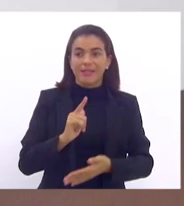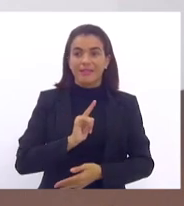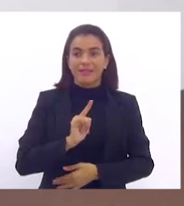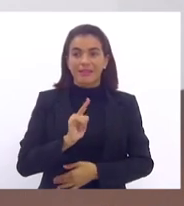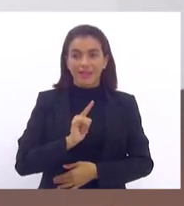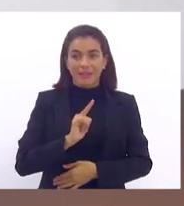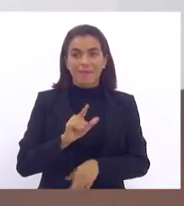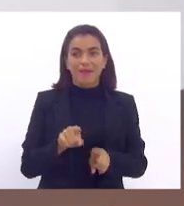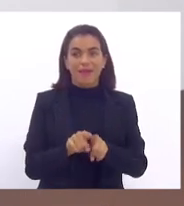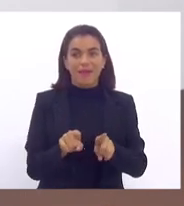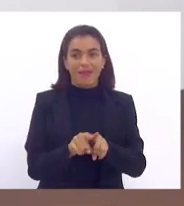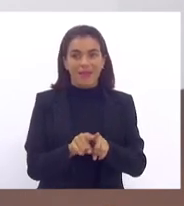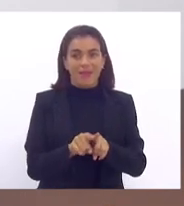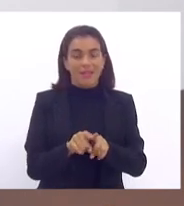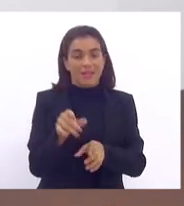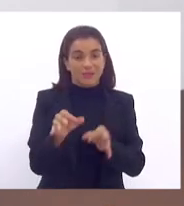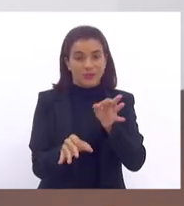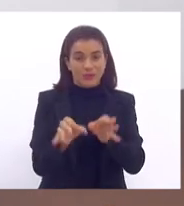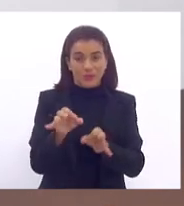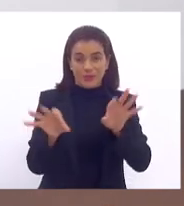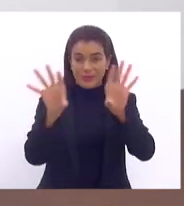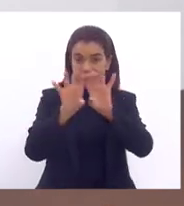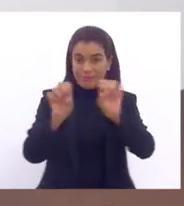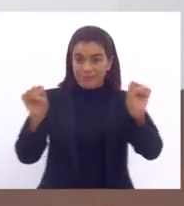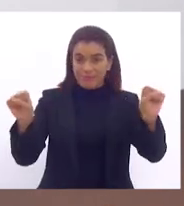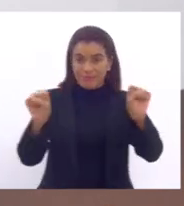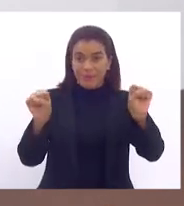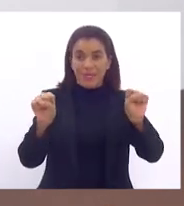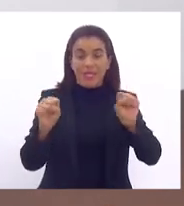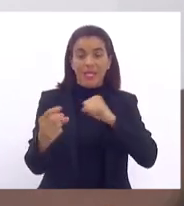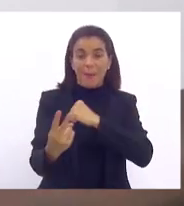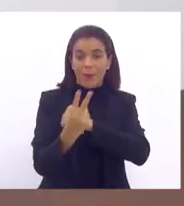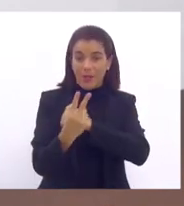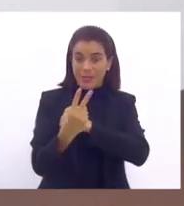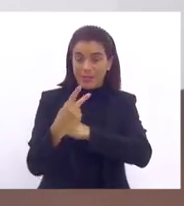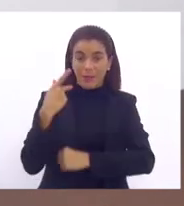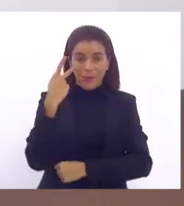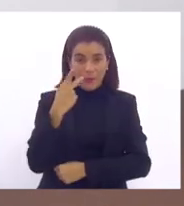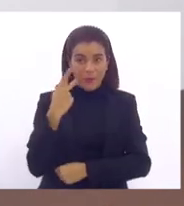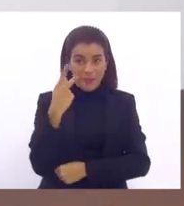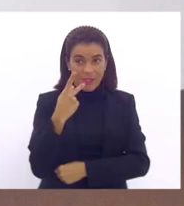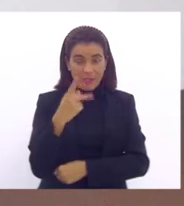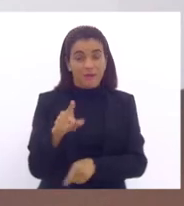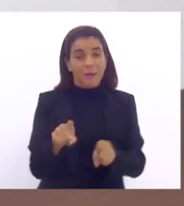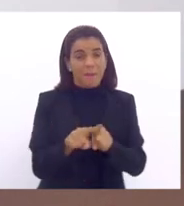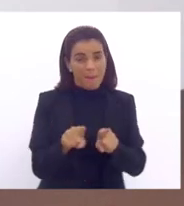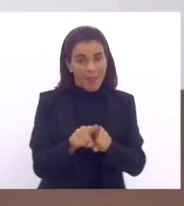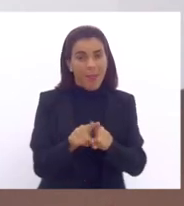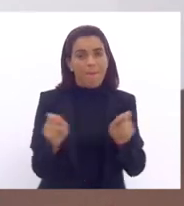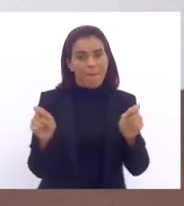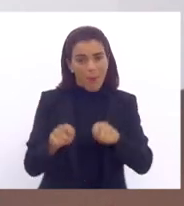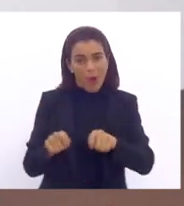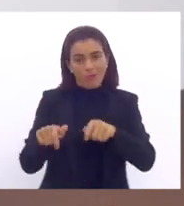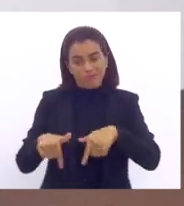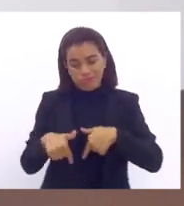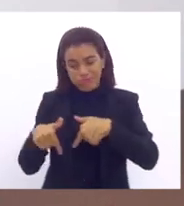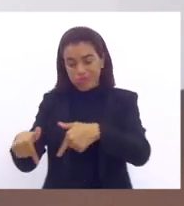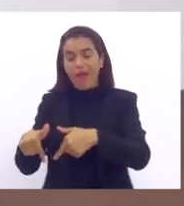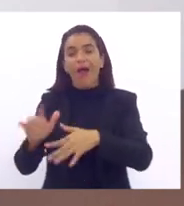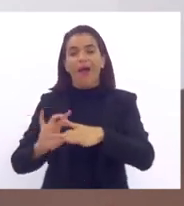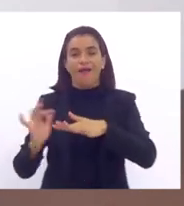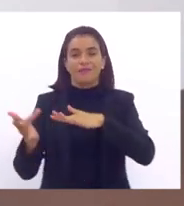reconhecimento da própria jurisprudência do STF de que a imunidade parlamentar se estende né a essas